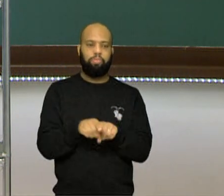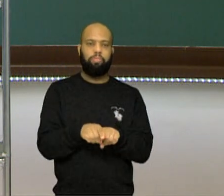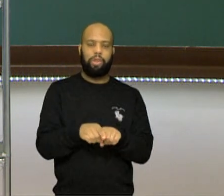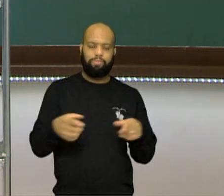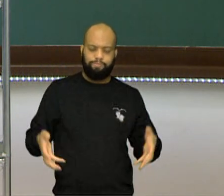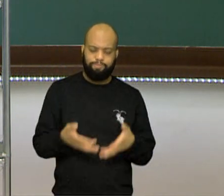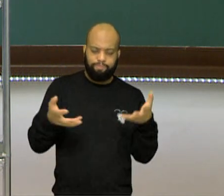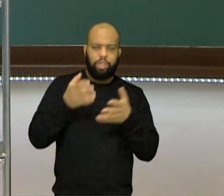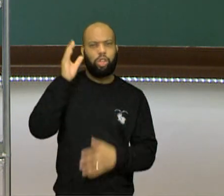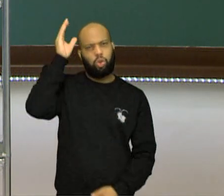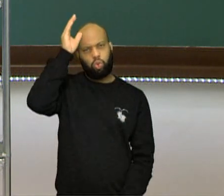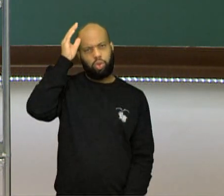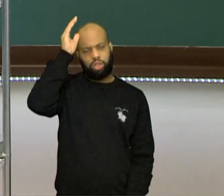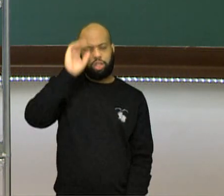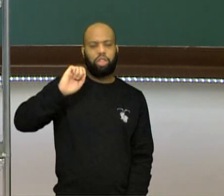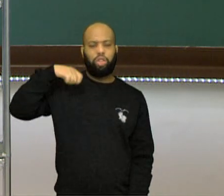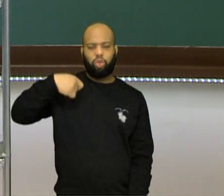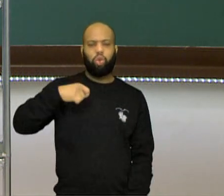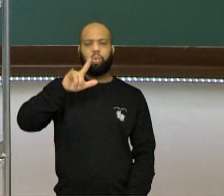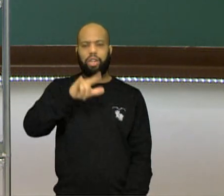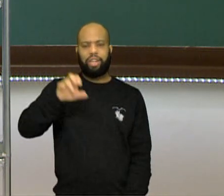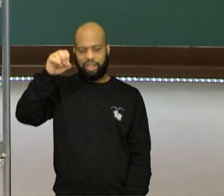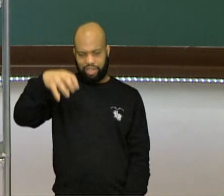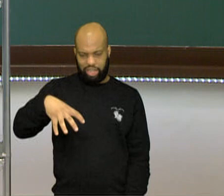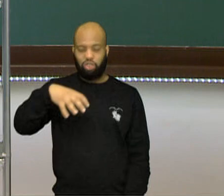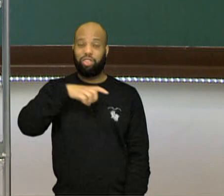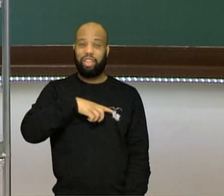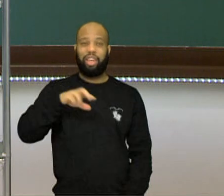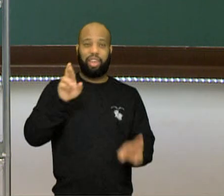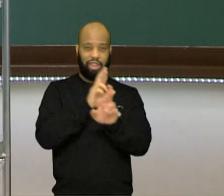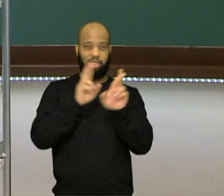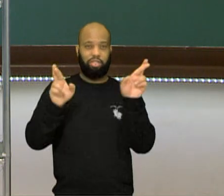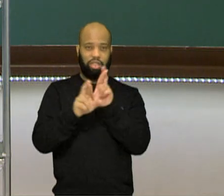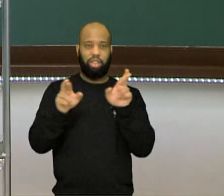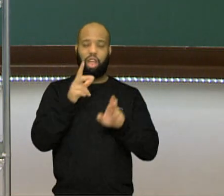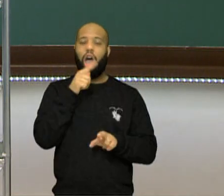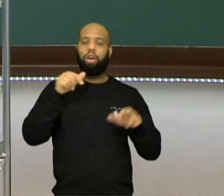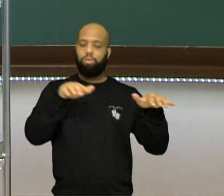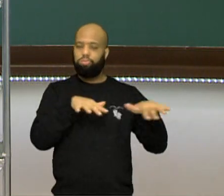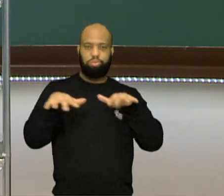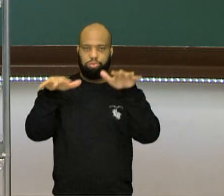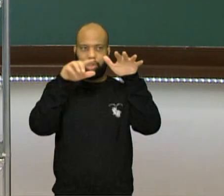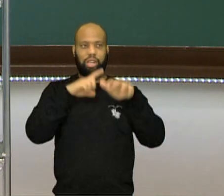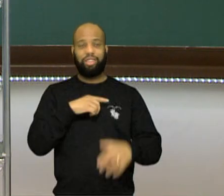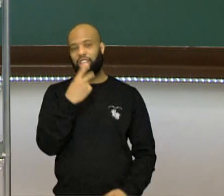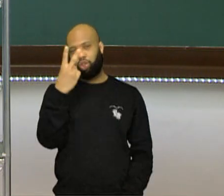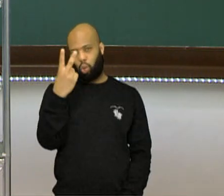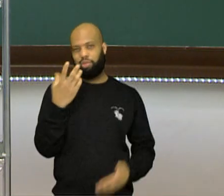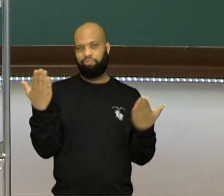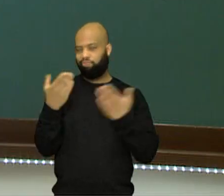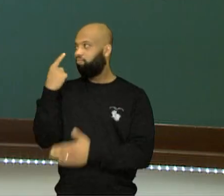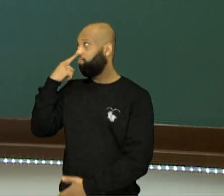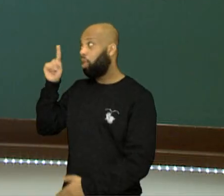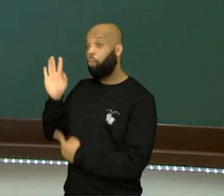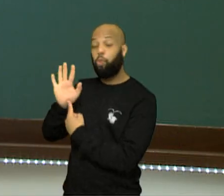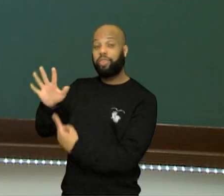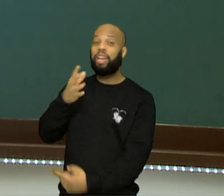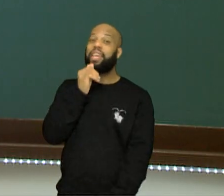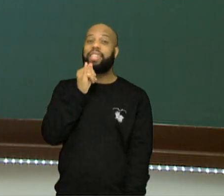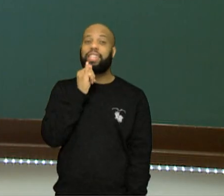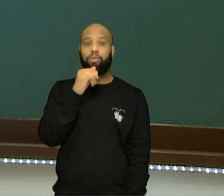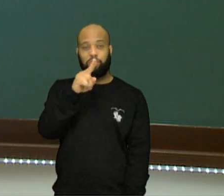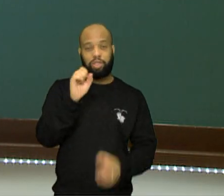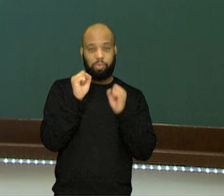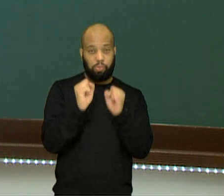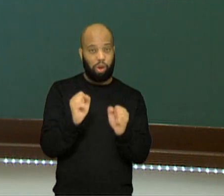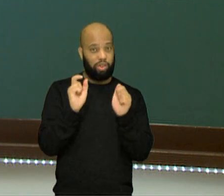consciência das pessoas sobre a questão do lixo relacionado com as enchentes. Eu coloquei 2 cartazes aqui para a gente entender um pouquinho como vocês